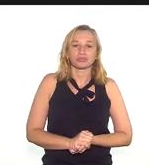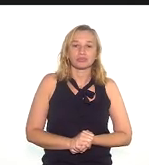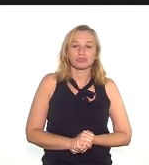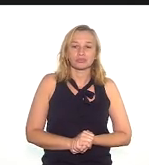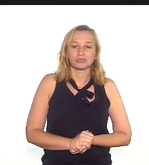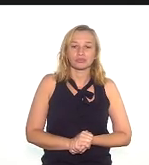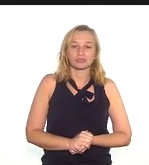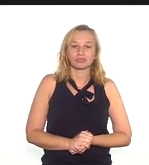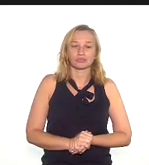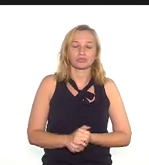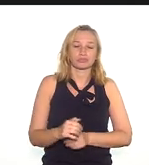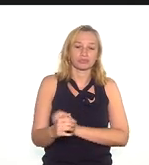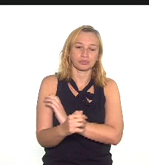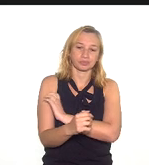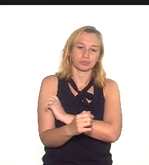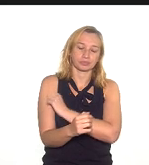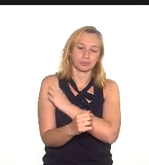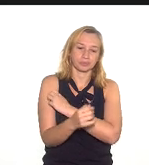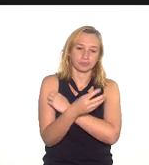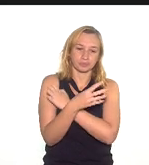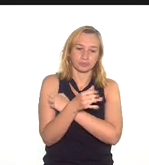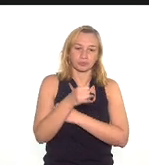Eu coloquei aqui um exemplo